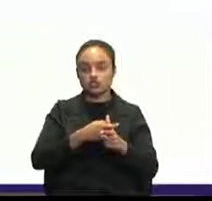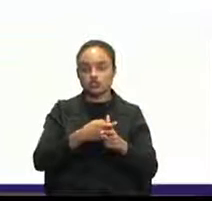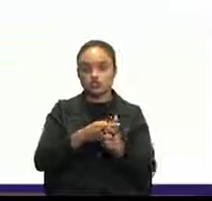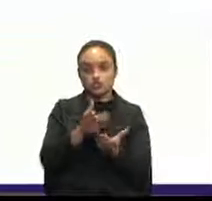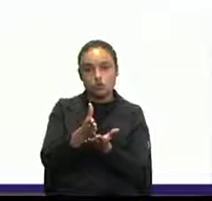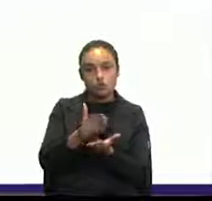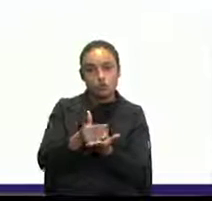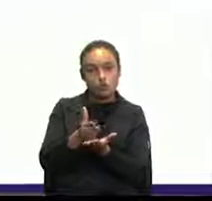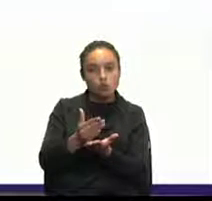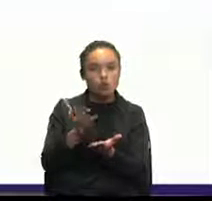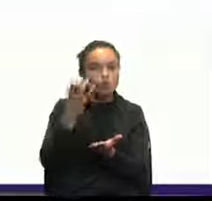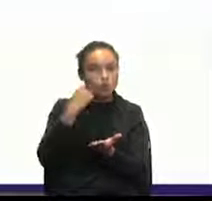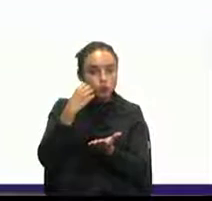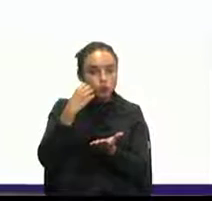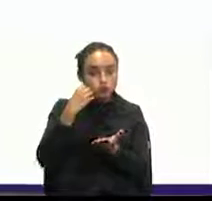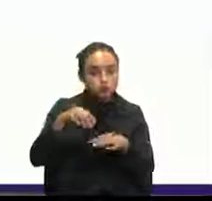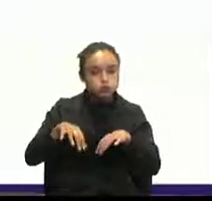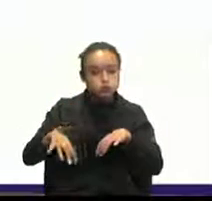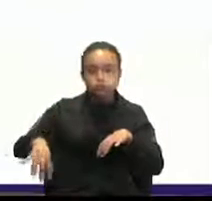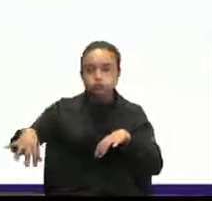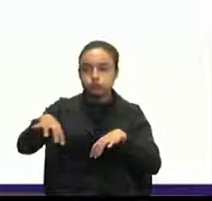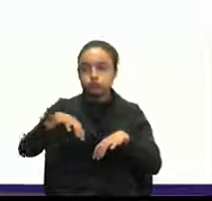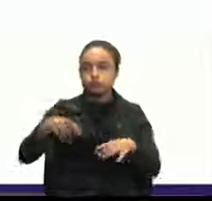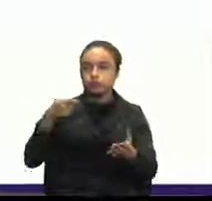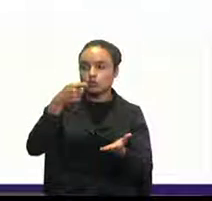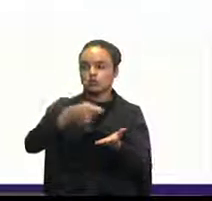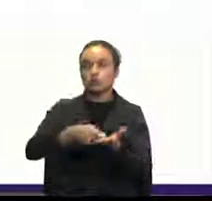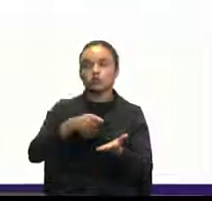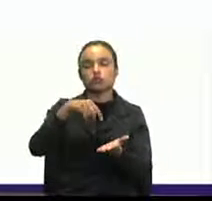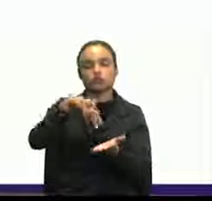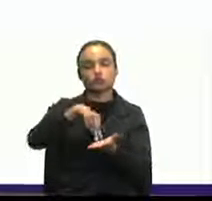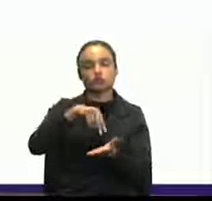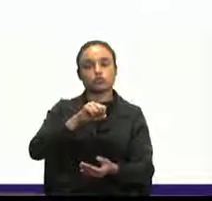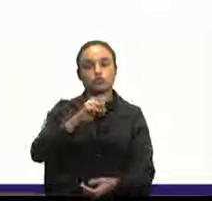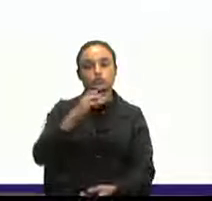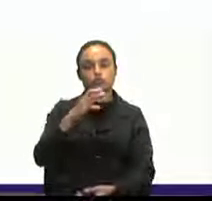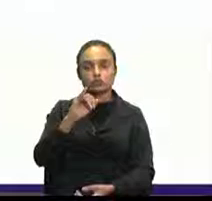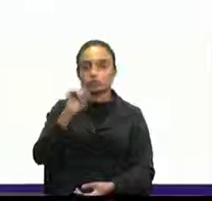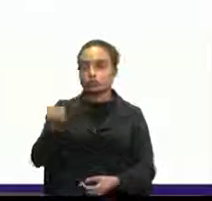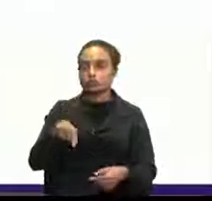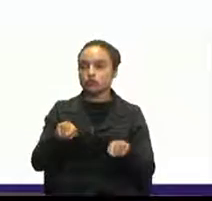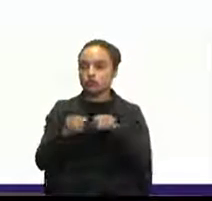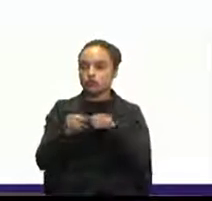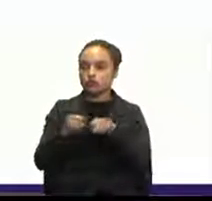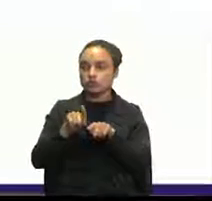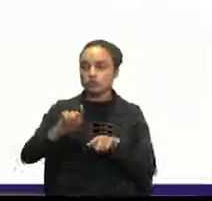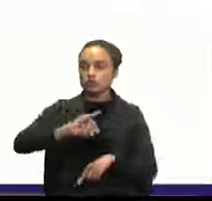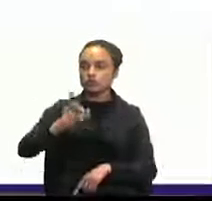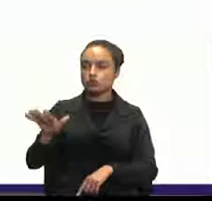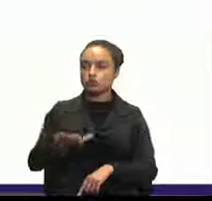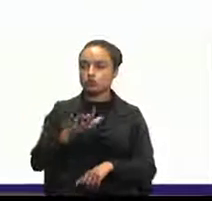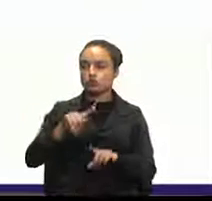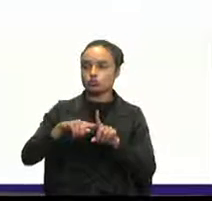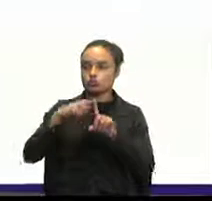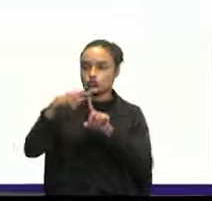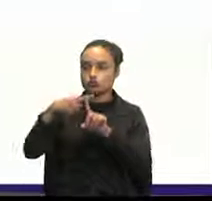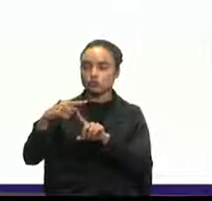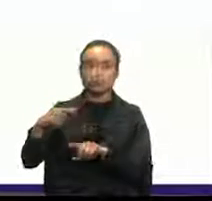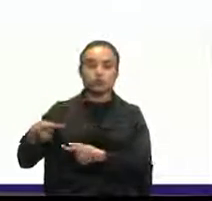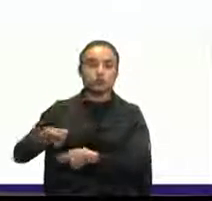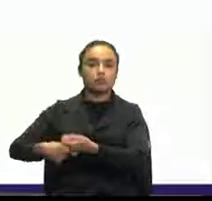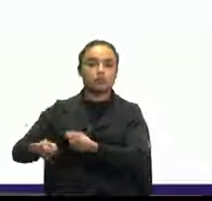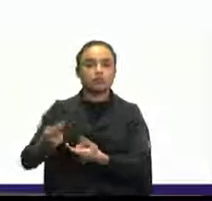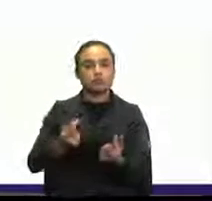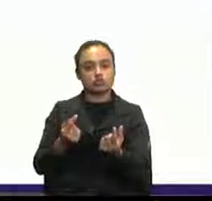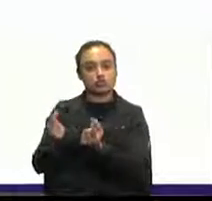de lucros juros sobre o capital que também é baseada em lucros retidos em períodos anteriores investimento nas ações e bonificação